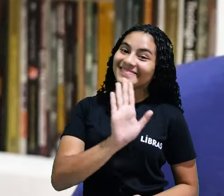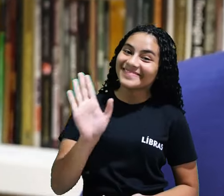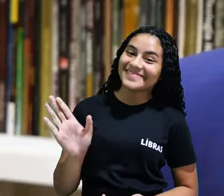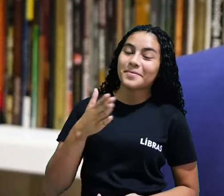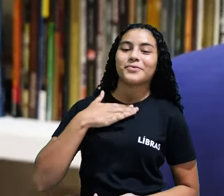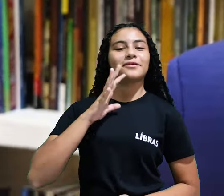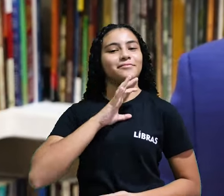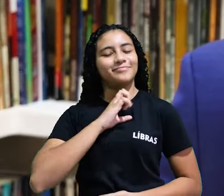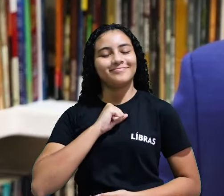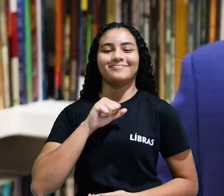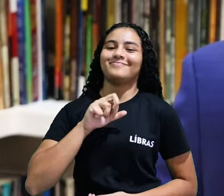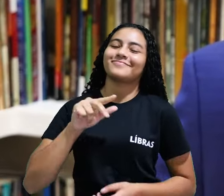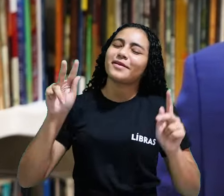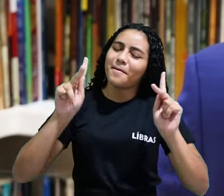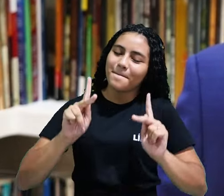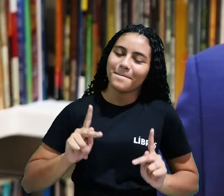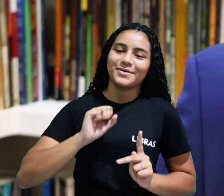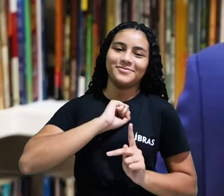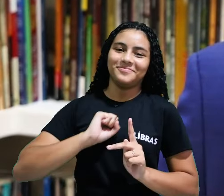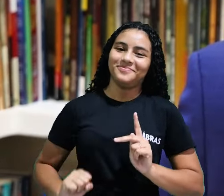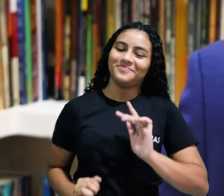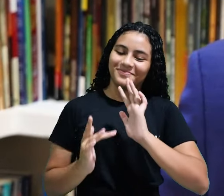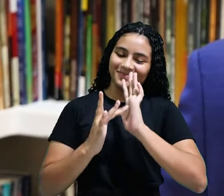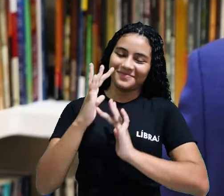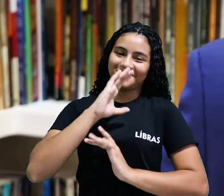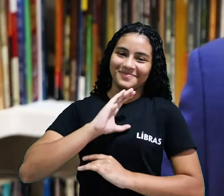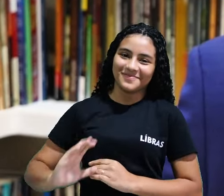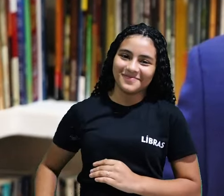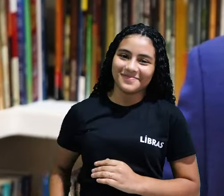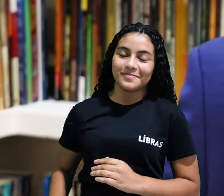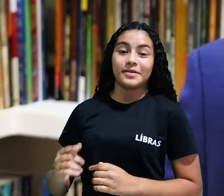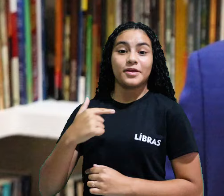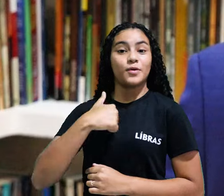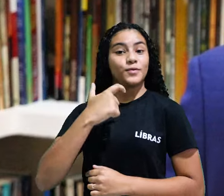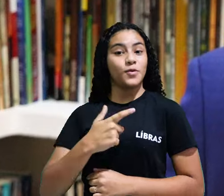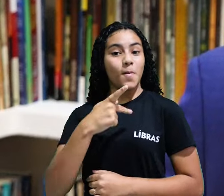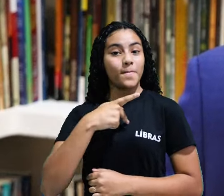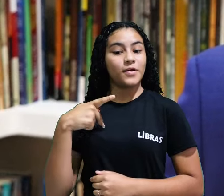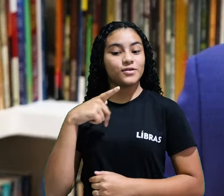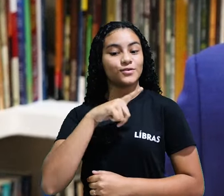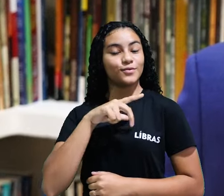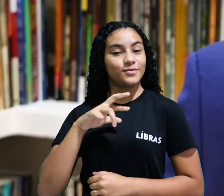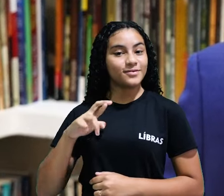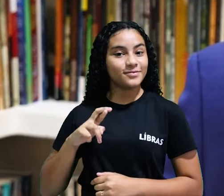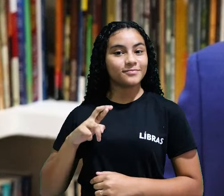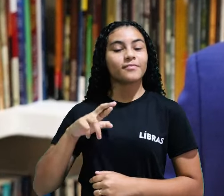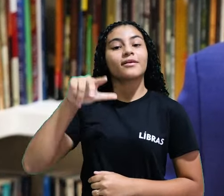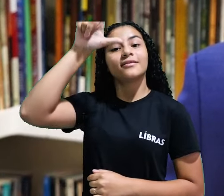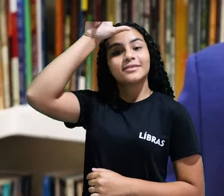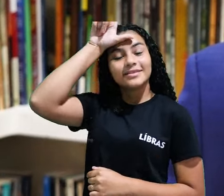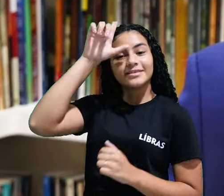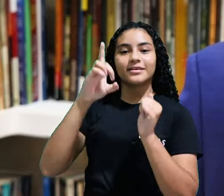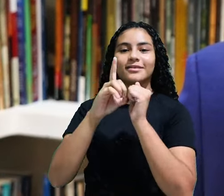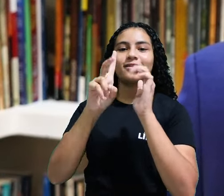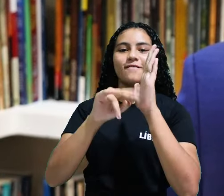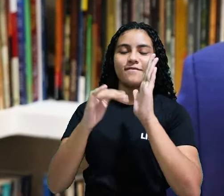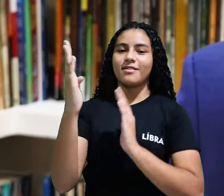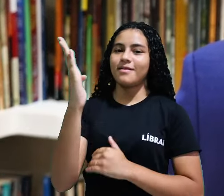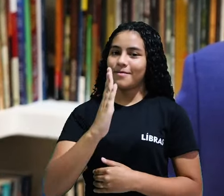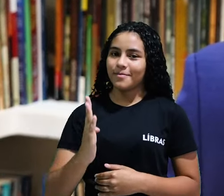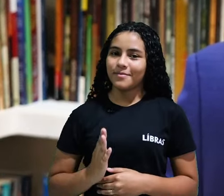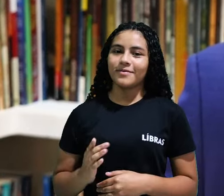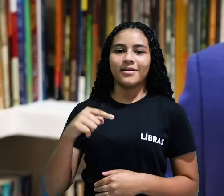Olá, meus amados irmãos, a paz do Senhor Jesus Cristo. Eu sou o pastor Luiz Rios, líder da AD Vila